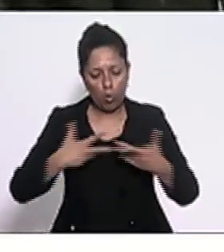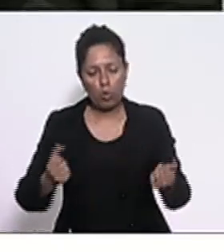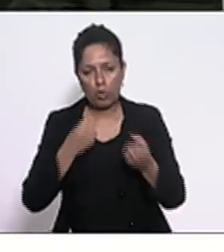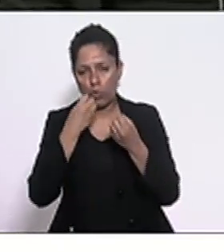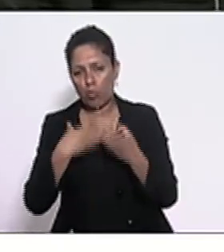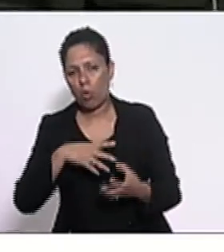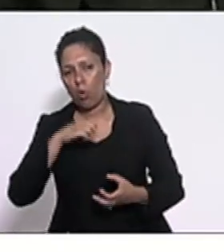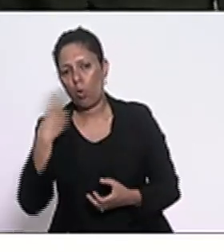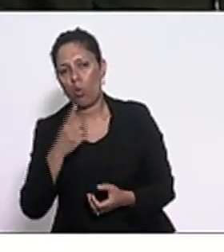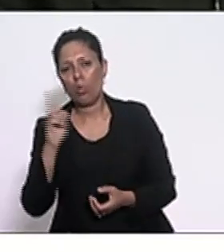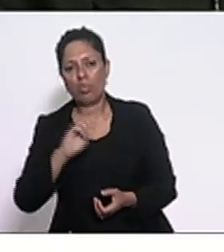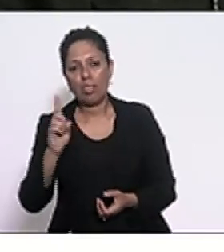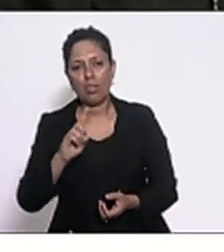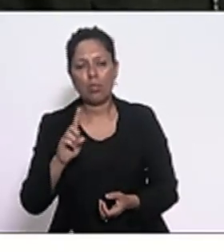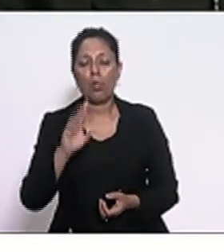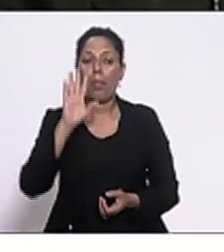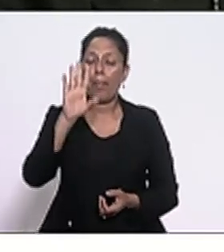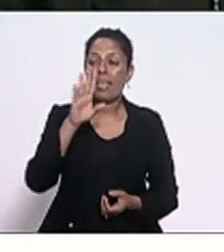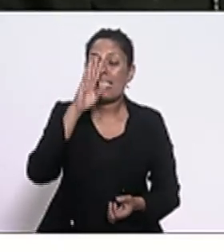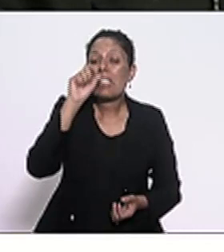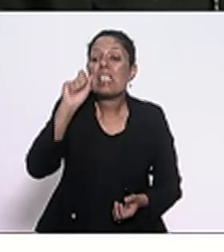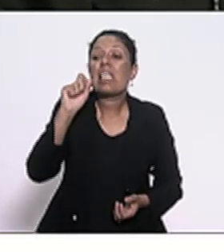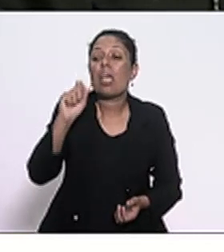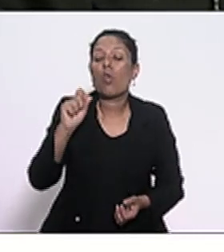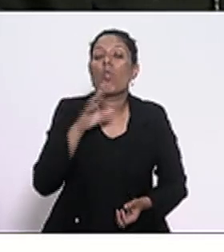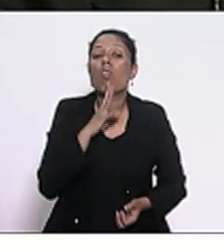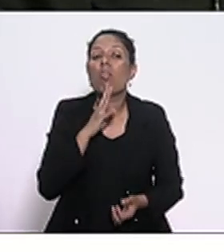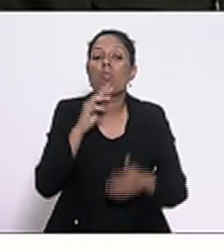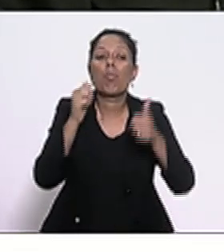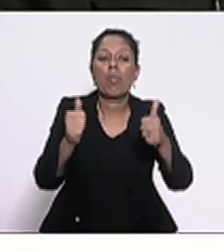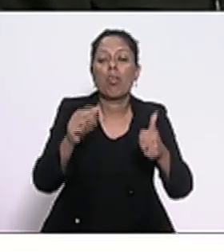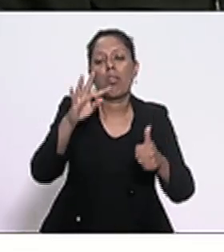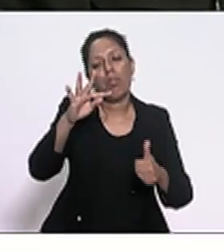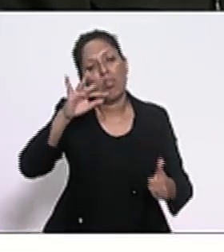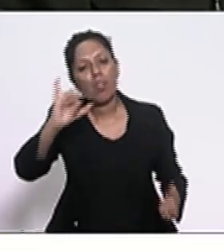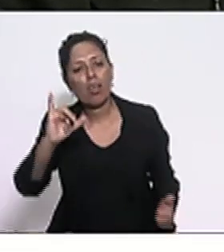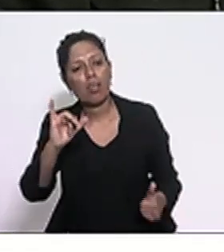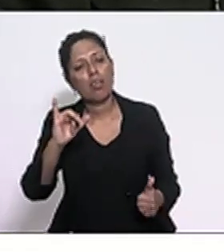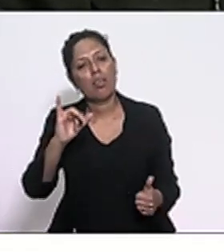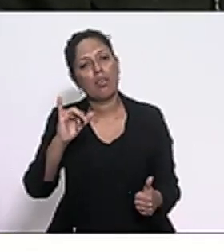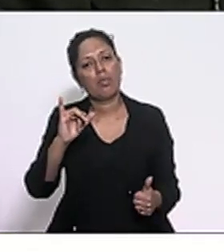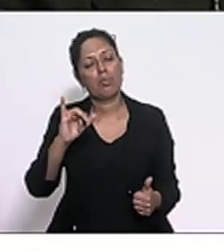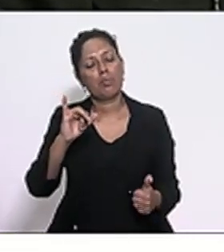E isso quem tem na área de TI é o pessoal de TI.